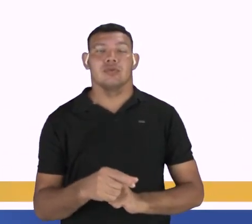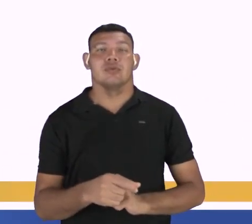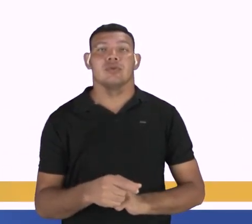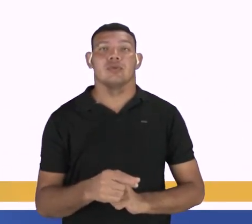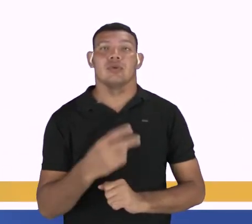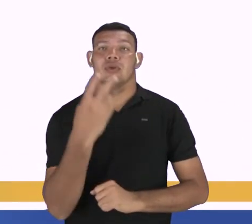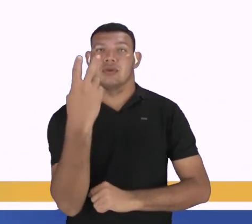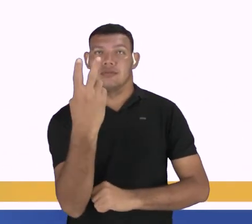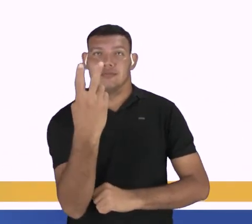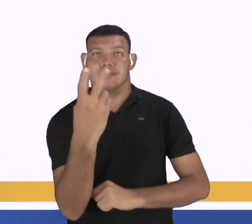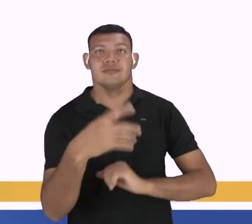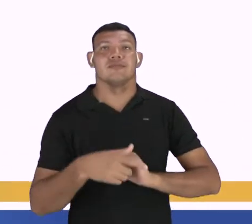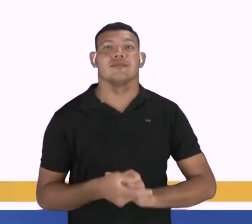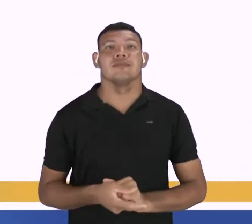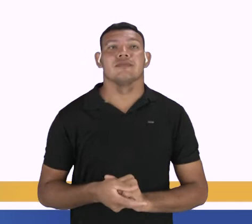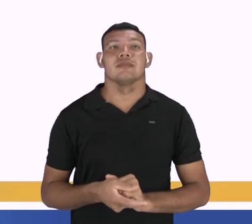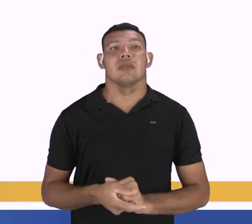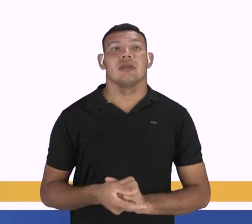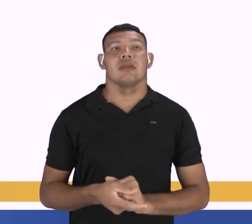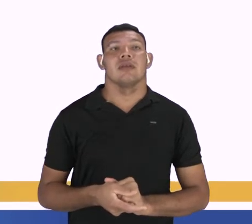Vamos lá.